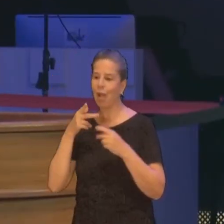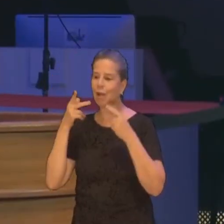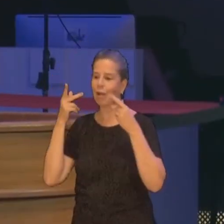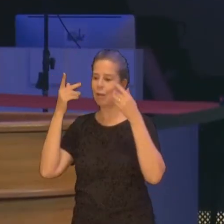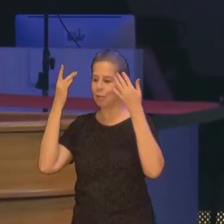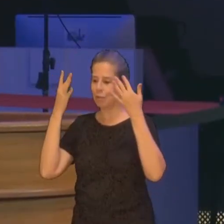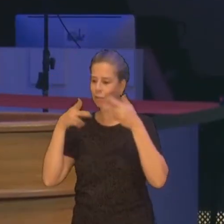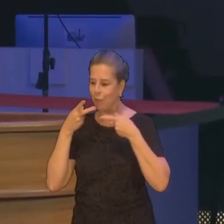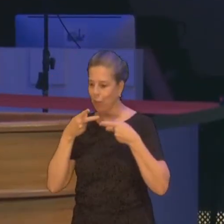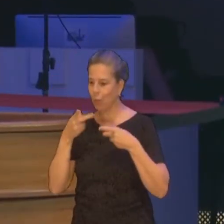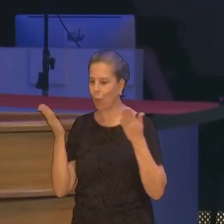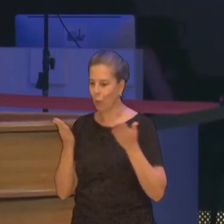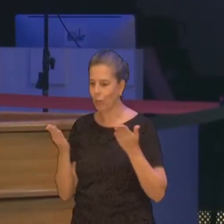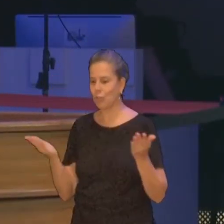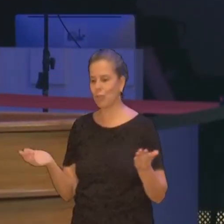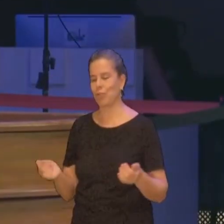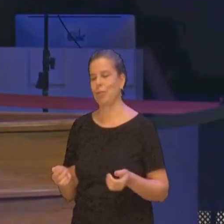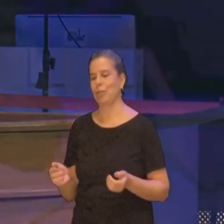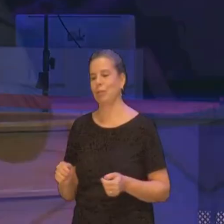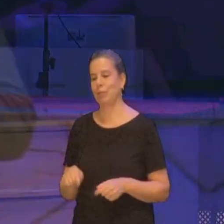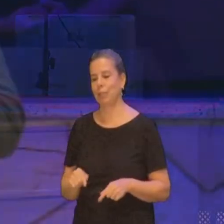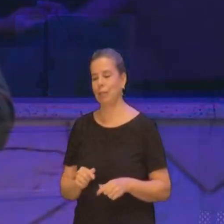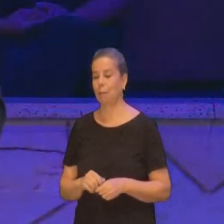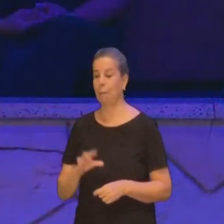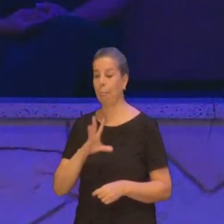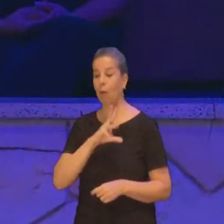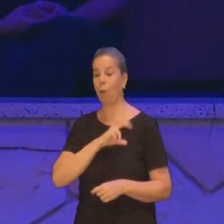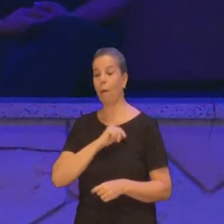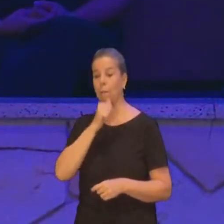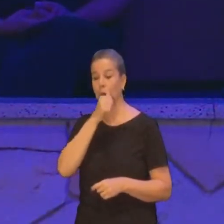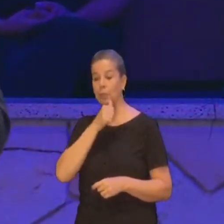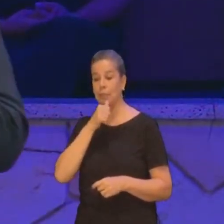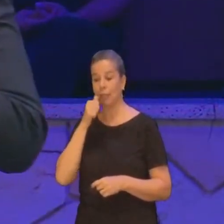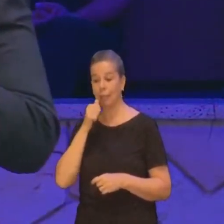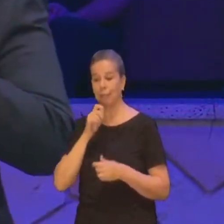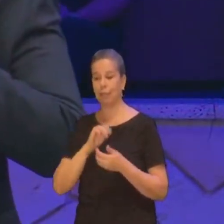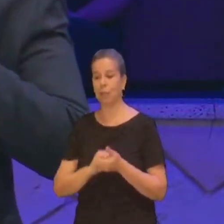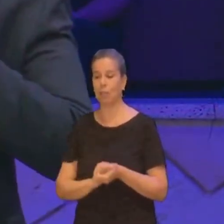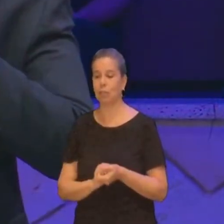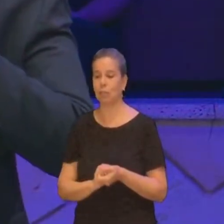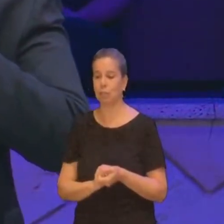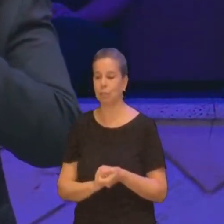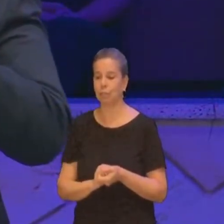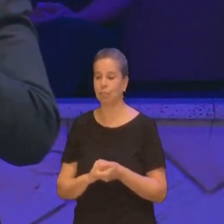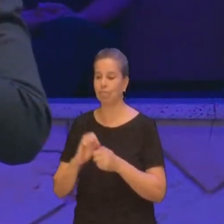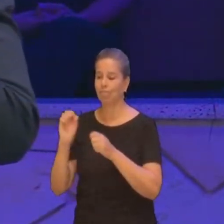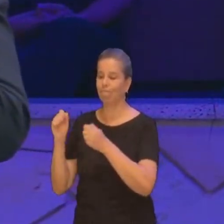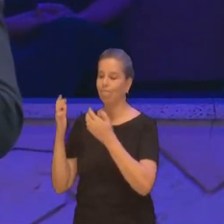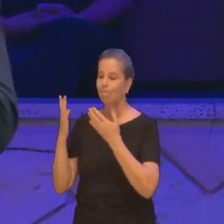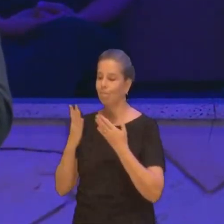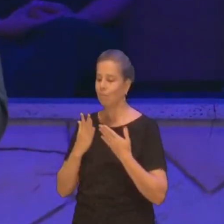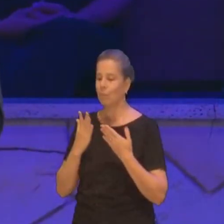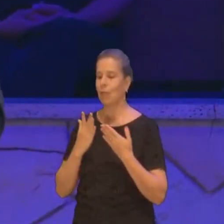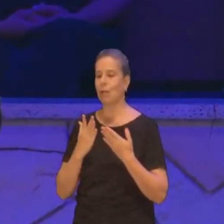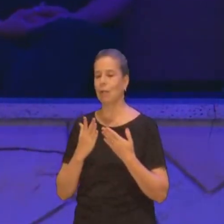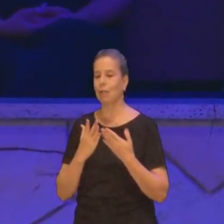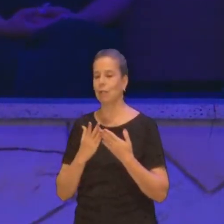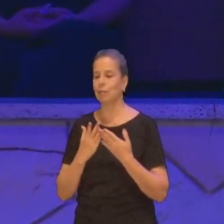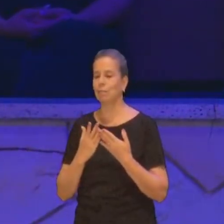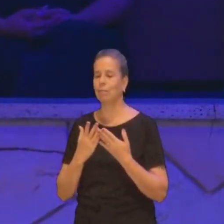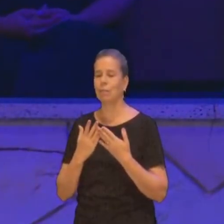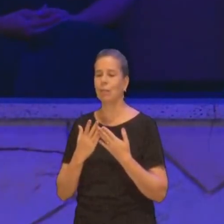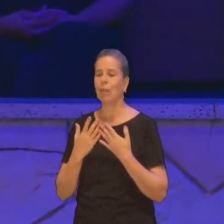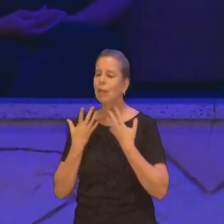noite, é que o amor sacrificial, ele nos dá um desgaste, ele cansa